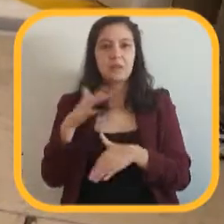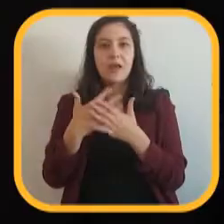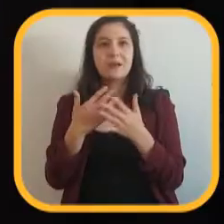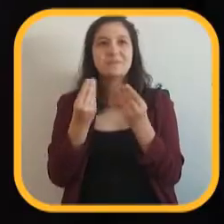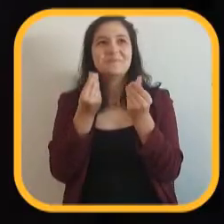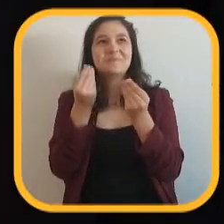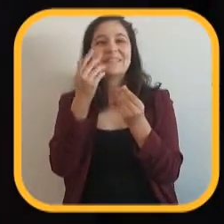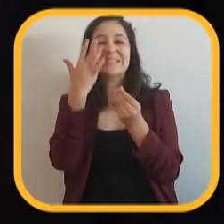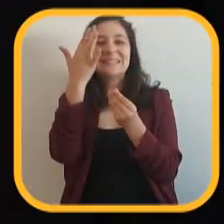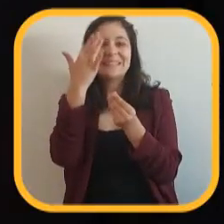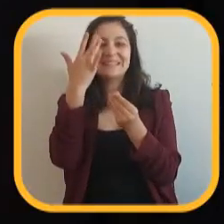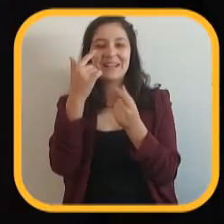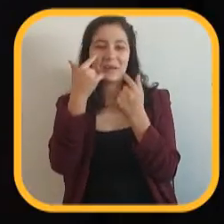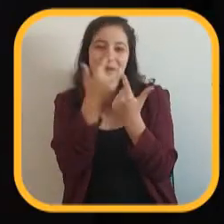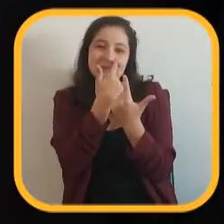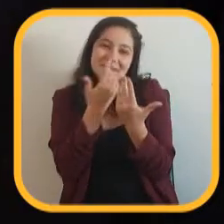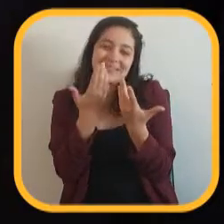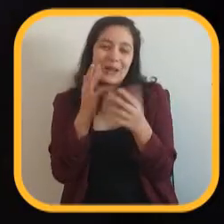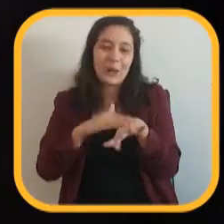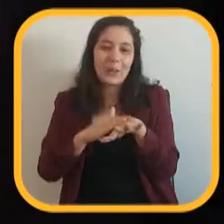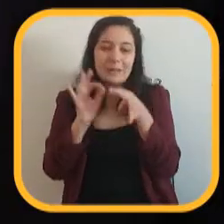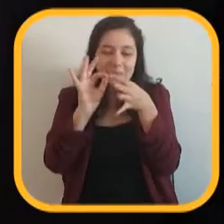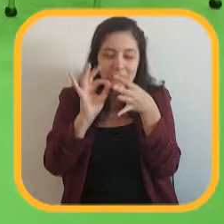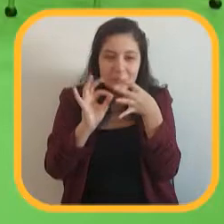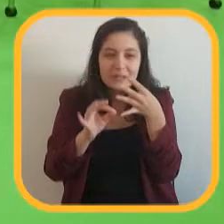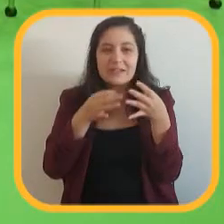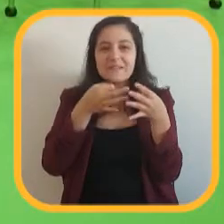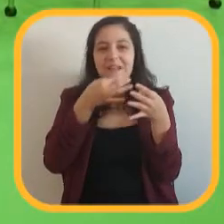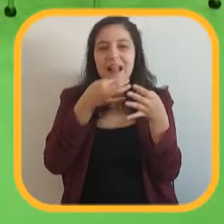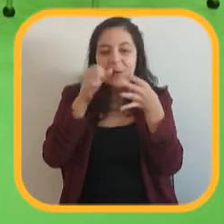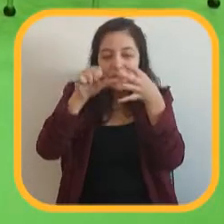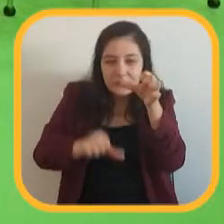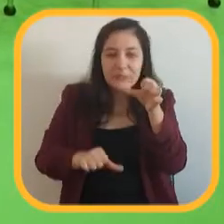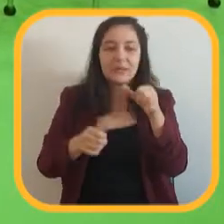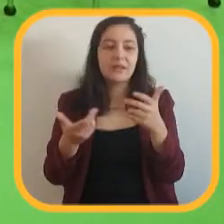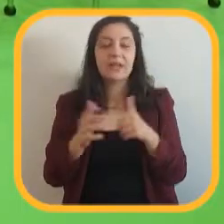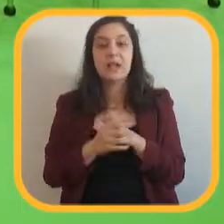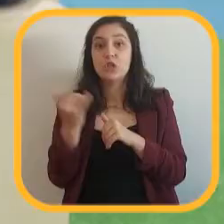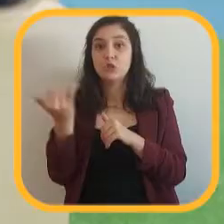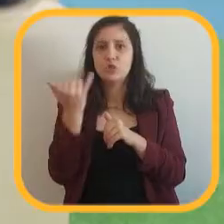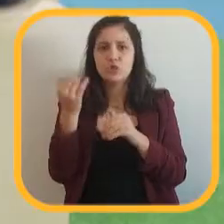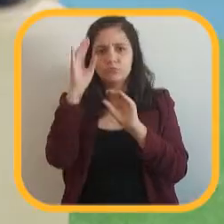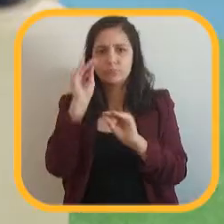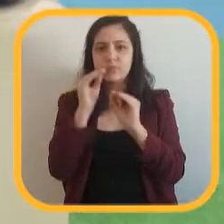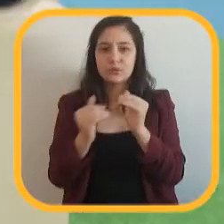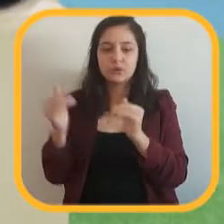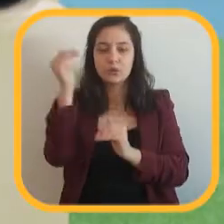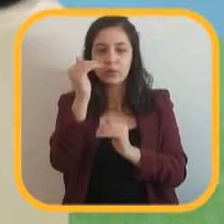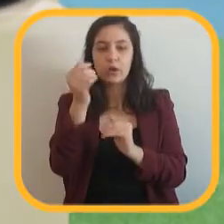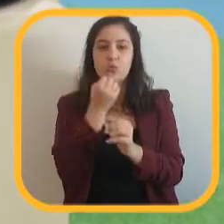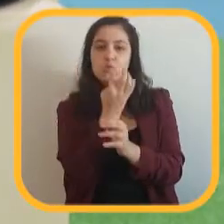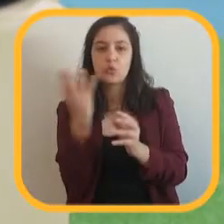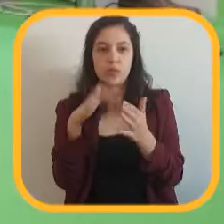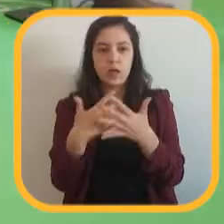há ali um brilhozinho especial nos olhos, porque realmente sabemos com muito detalhe o que é que estamos a falar. Muitas instituições de ensino superior em